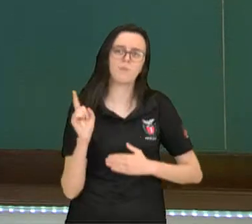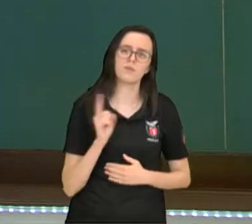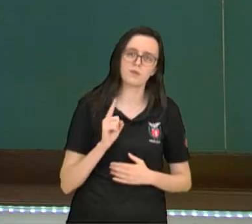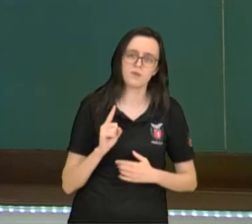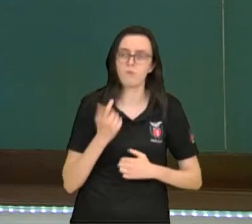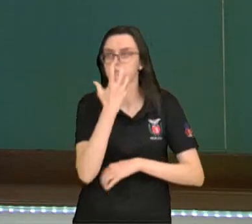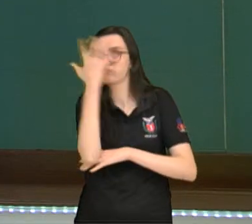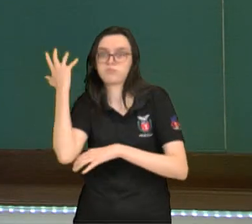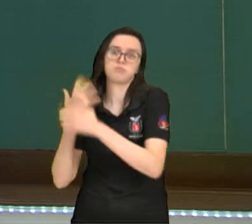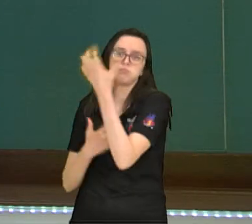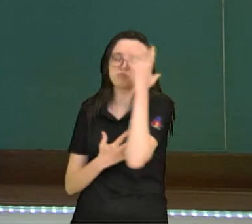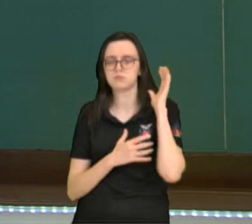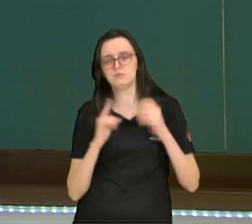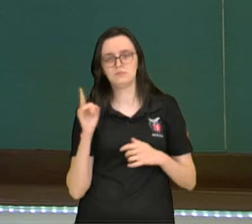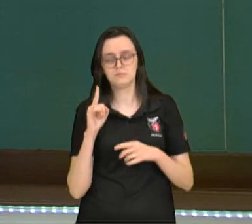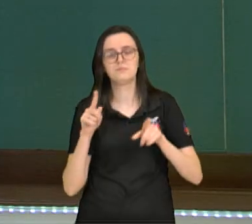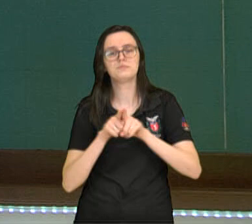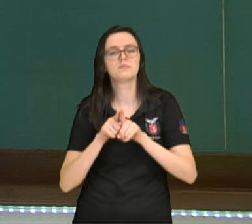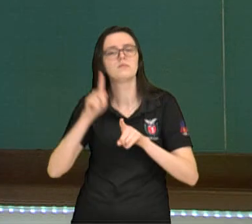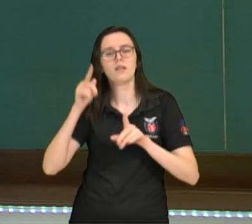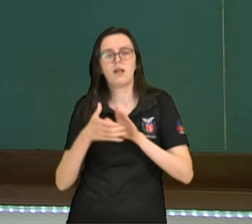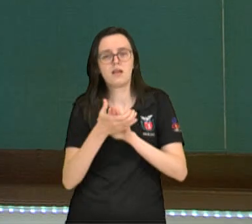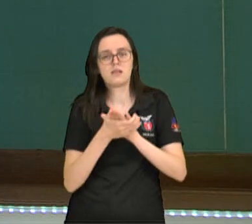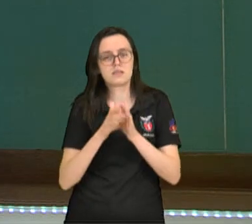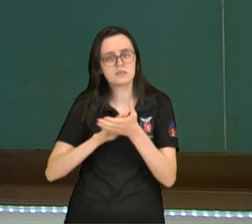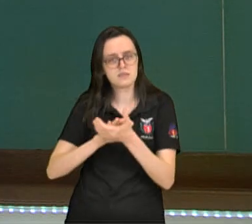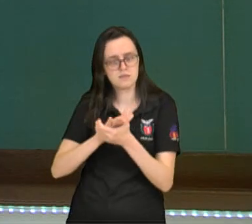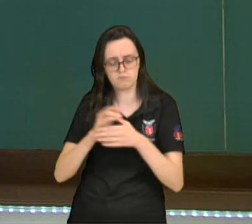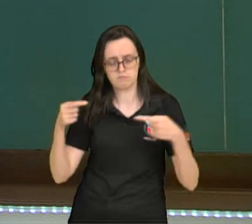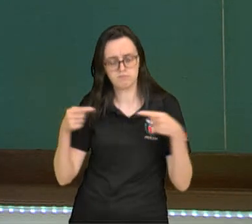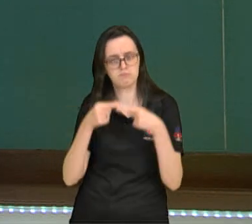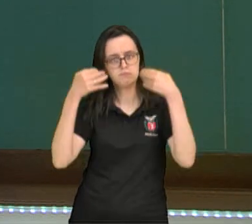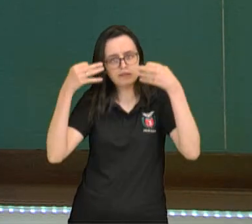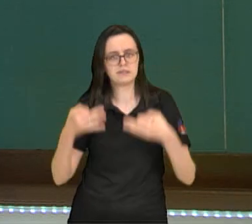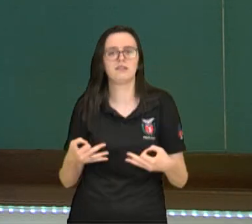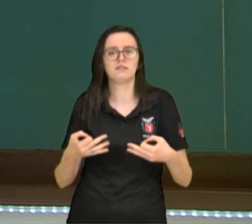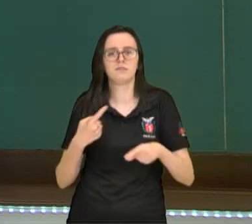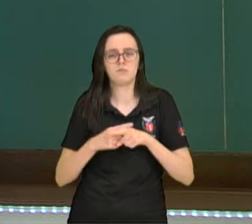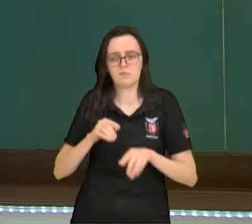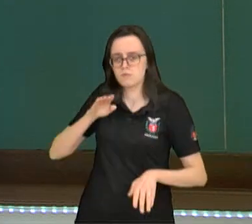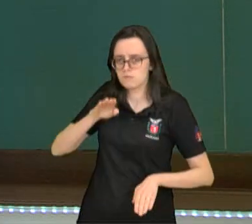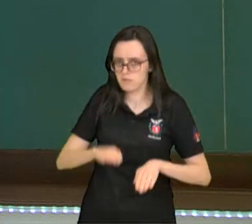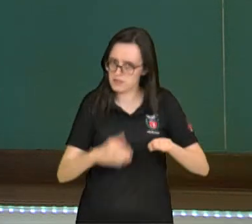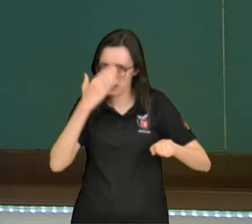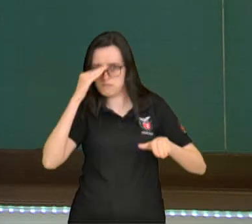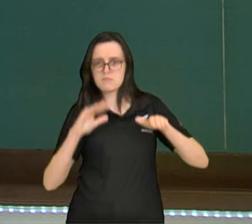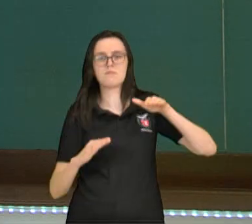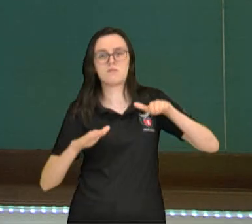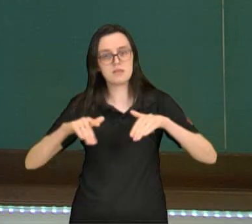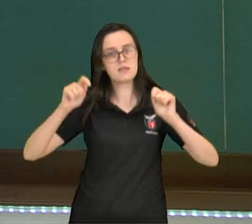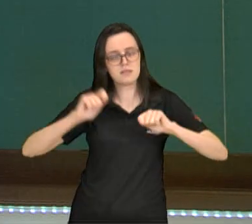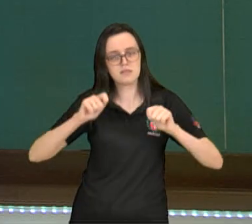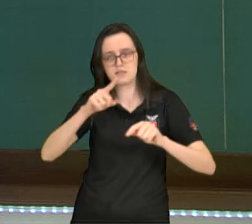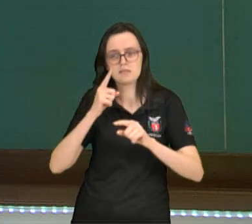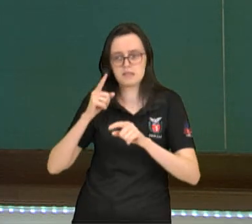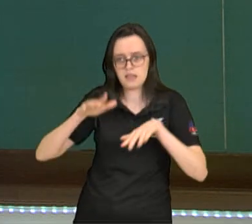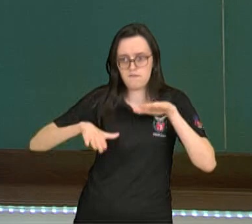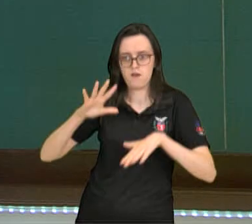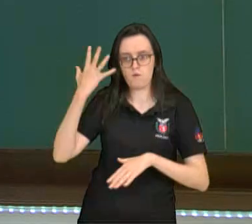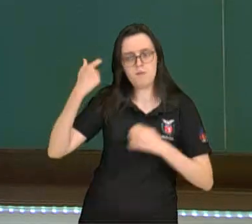densas ou não. E também um calçado também bem adequado, porque você é um piso bem irregular que você pode encontrar no